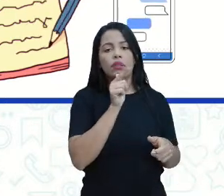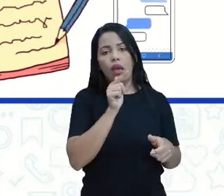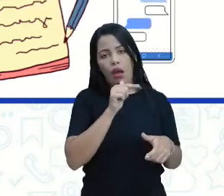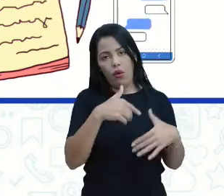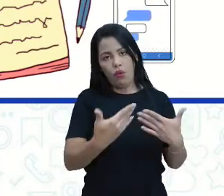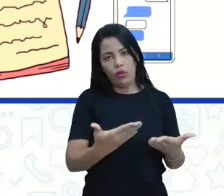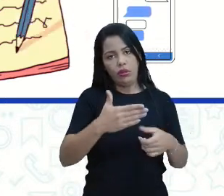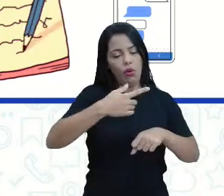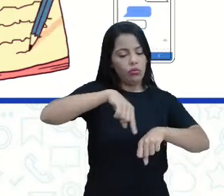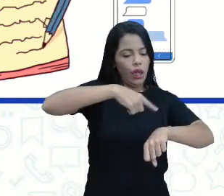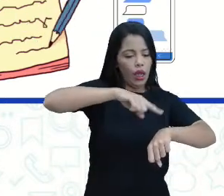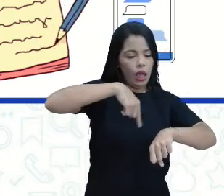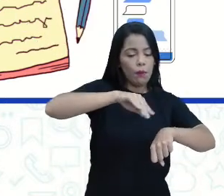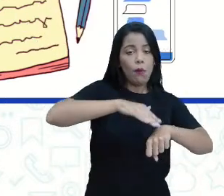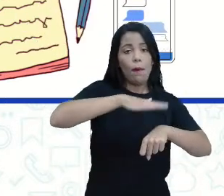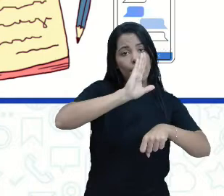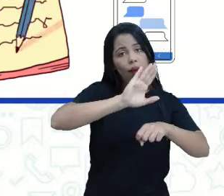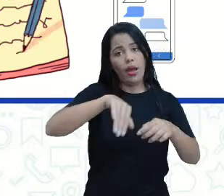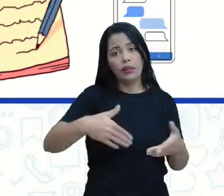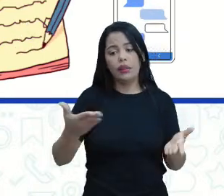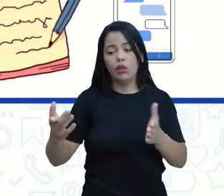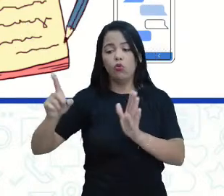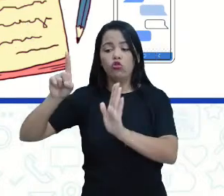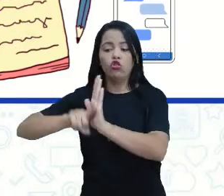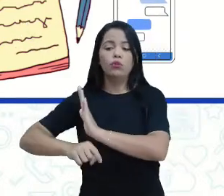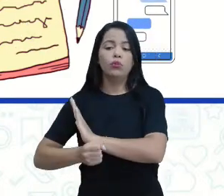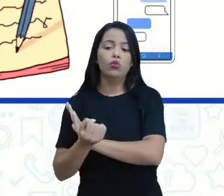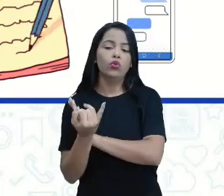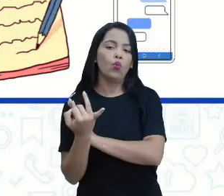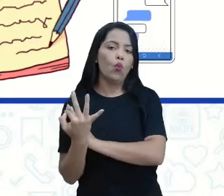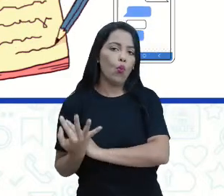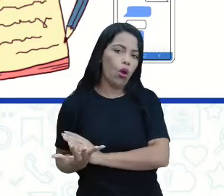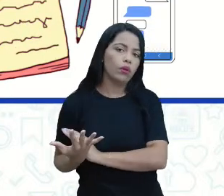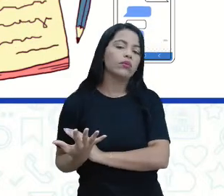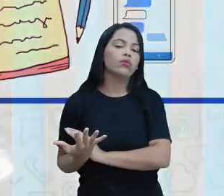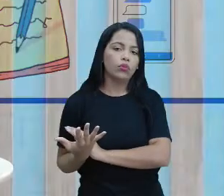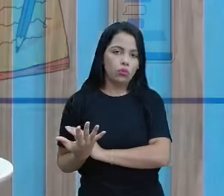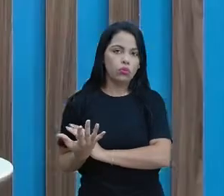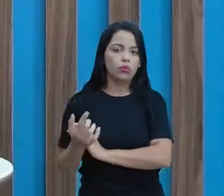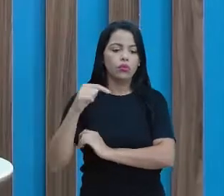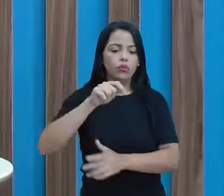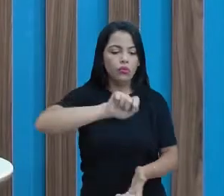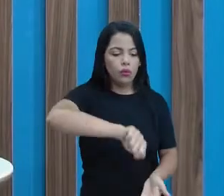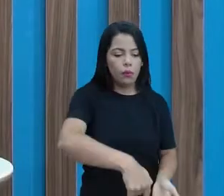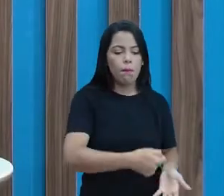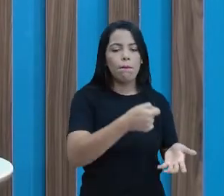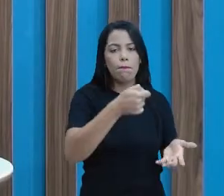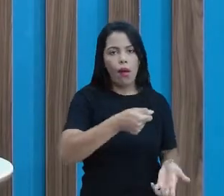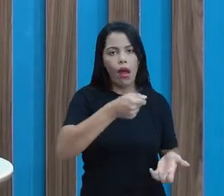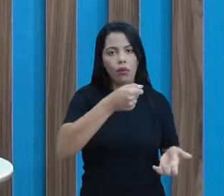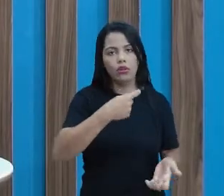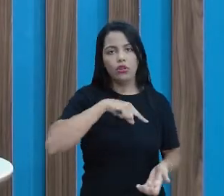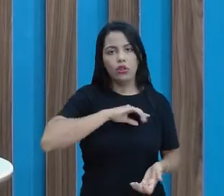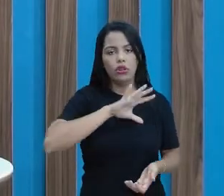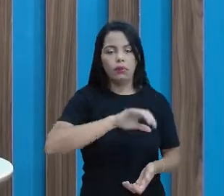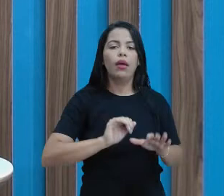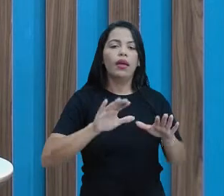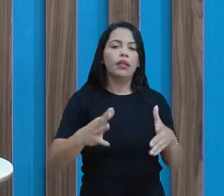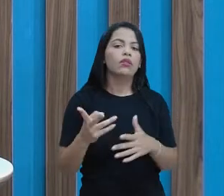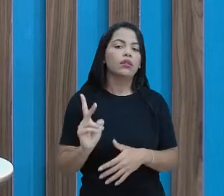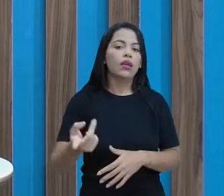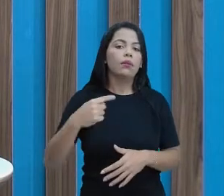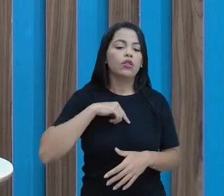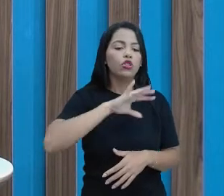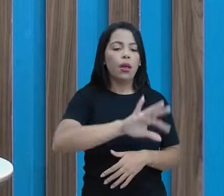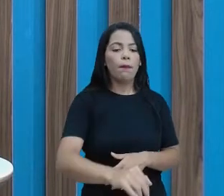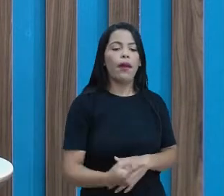o tempo, menor é a quantidade de baldes, certo? Então, toda vez que a gente pega aí duas grandezas e